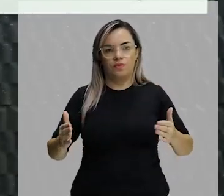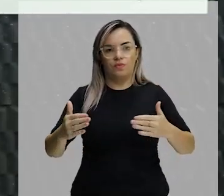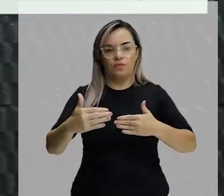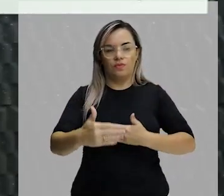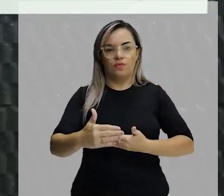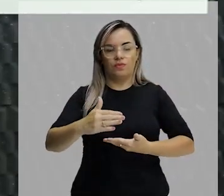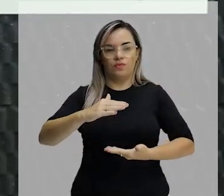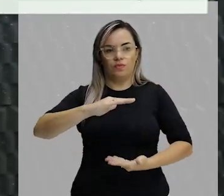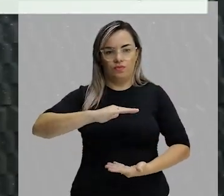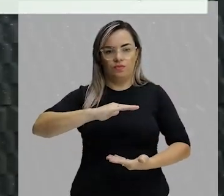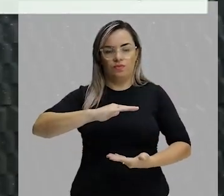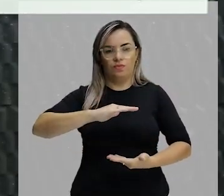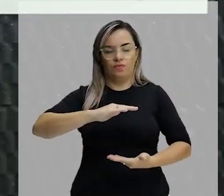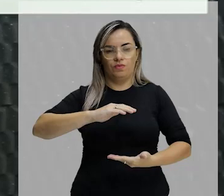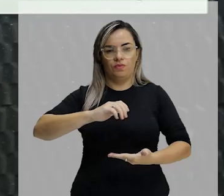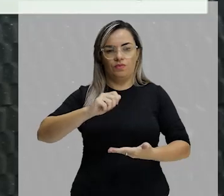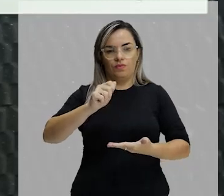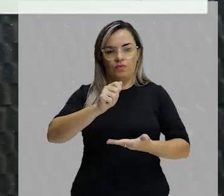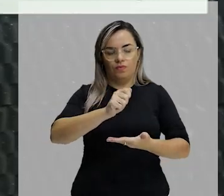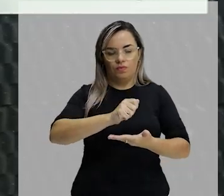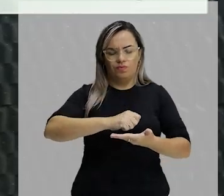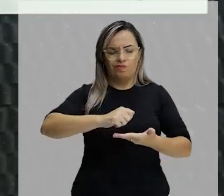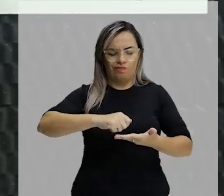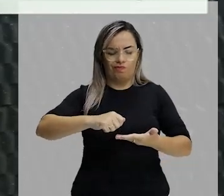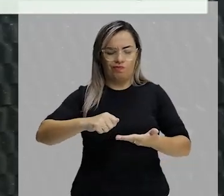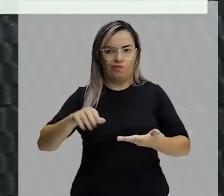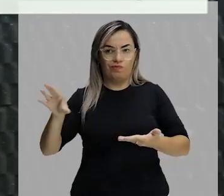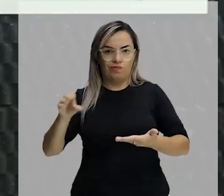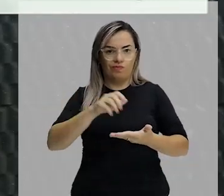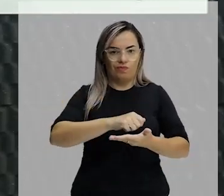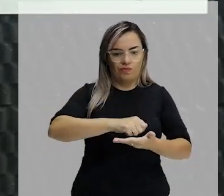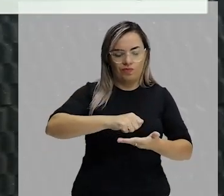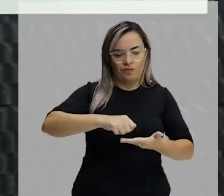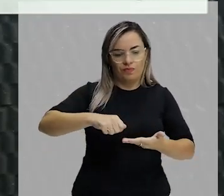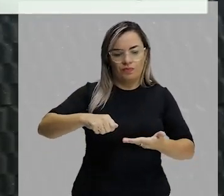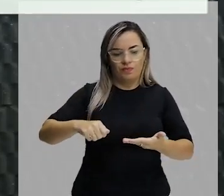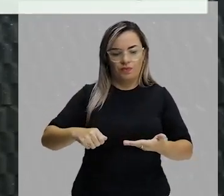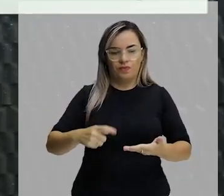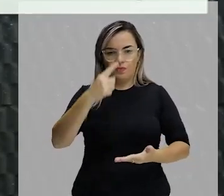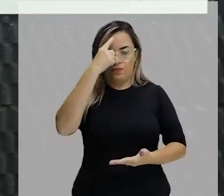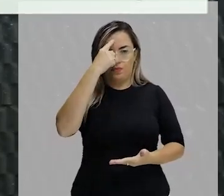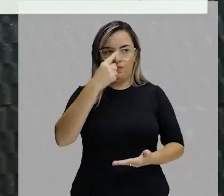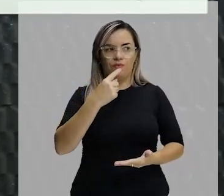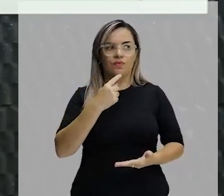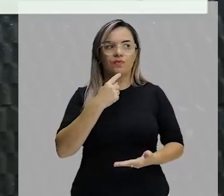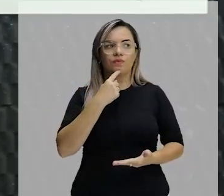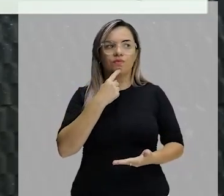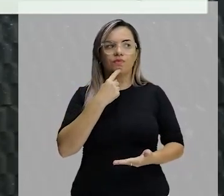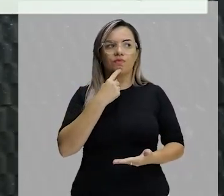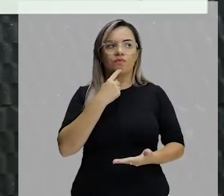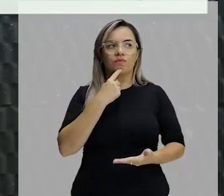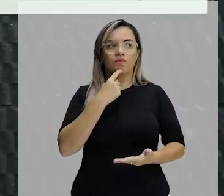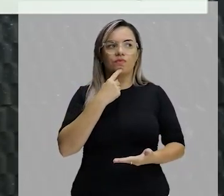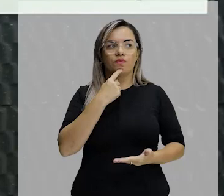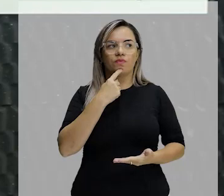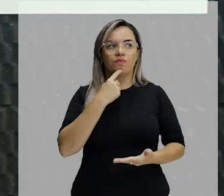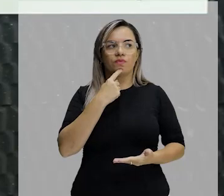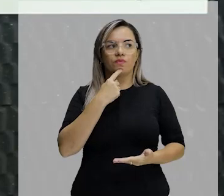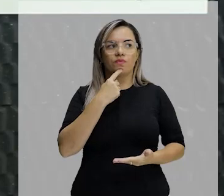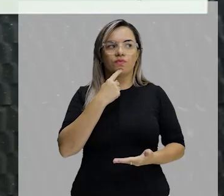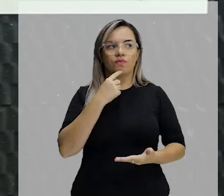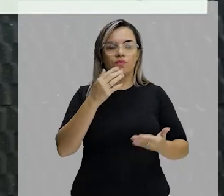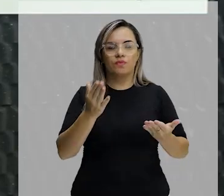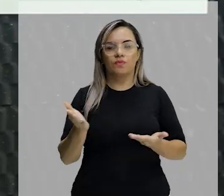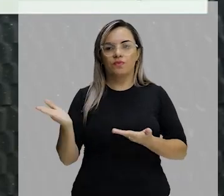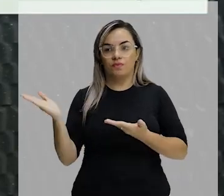cubo? Vamos escrever aqui um conceitozinho de cubo e mostrar a figura para vocês, tá? Então, é um prisma, né?